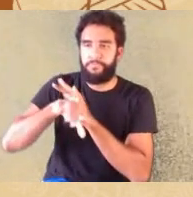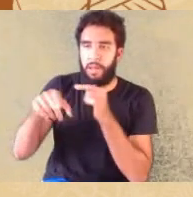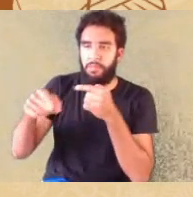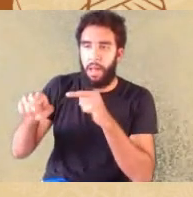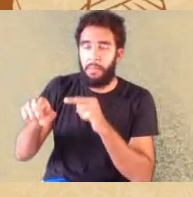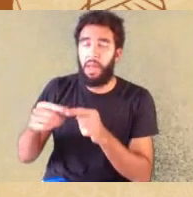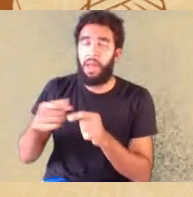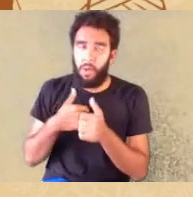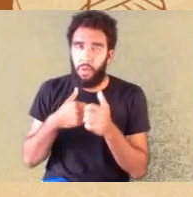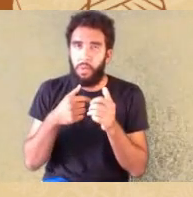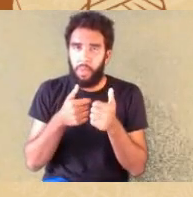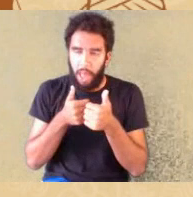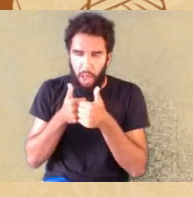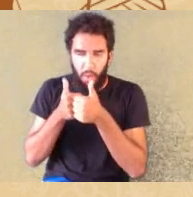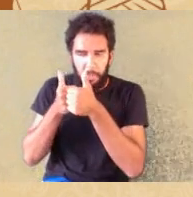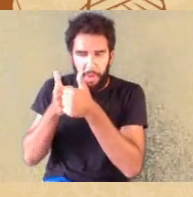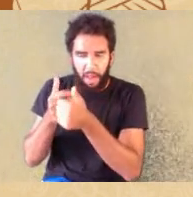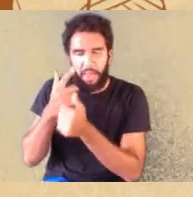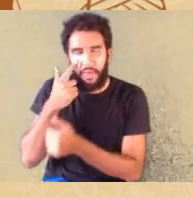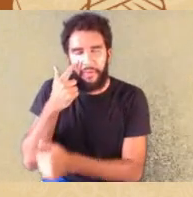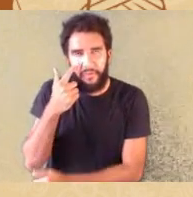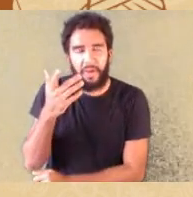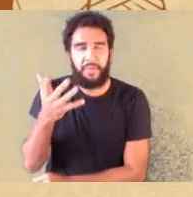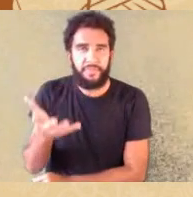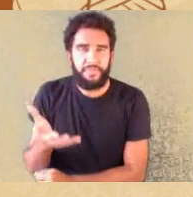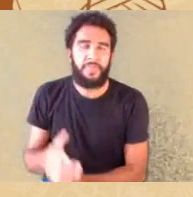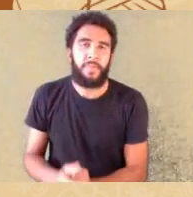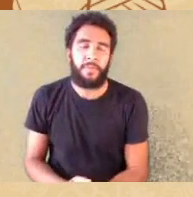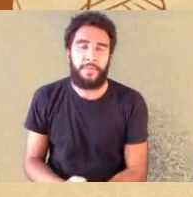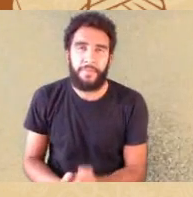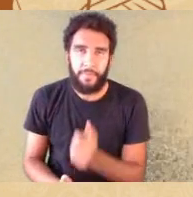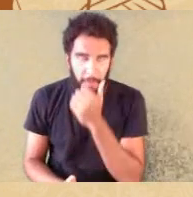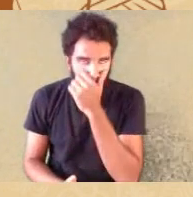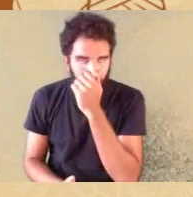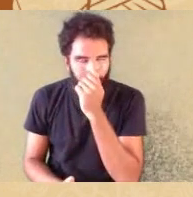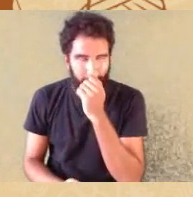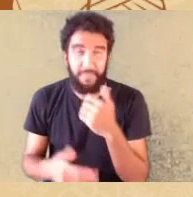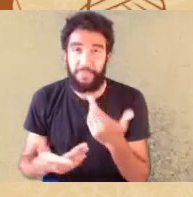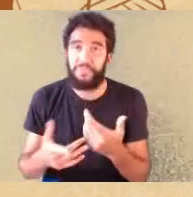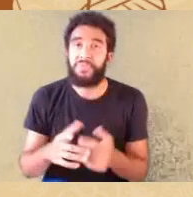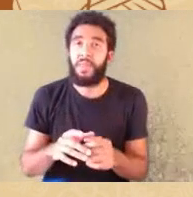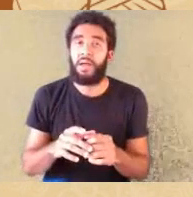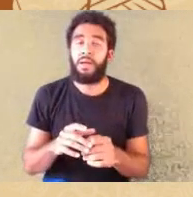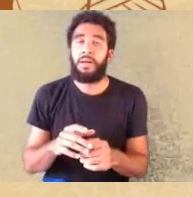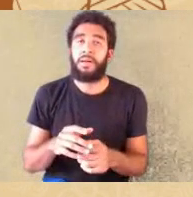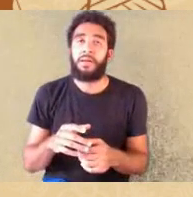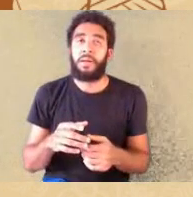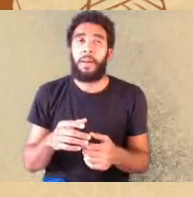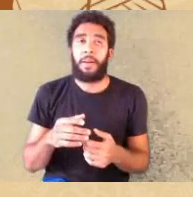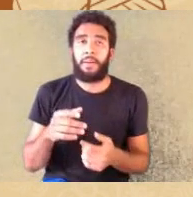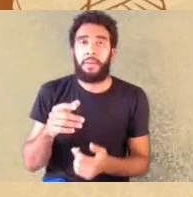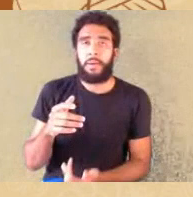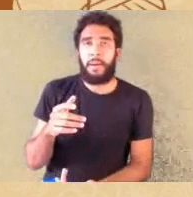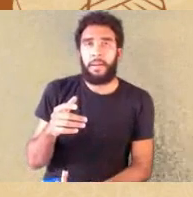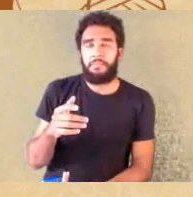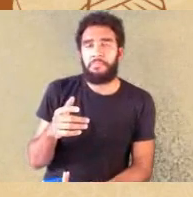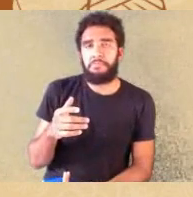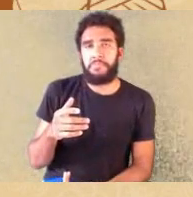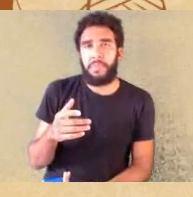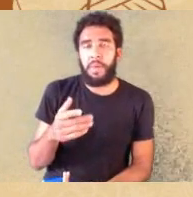e já houve orientações à Secretaria de Segurança Pública para que parem de usar essas fotos como forma de